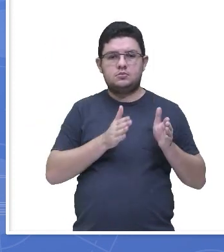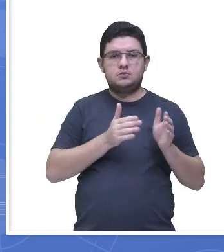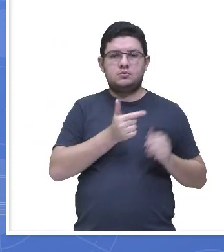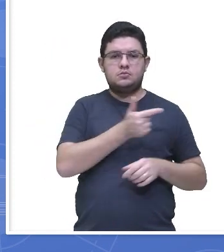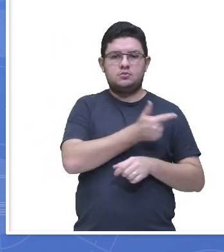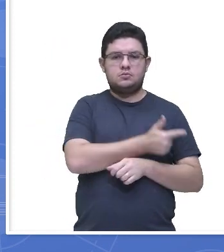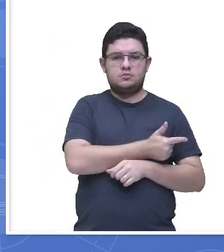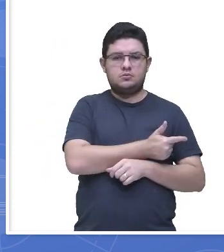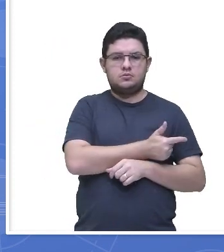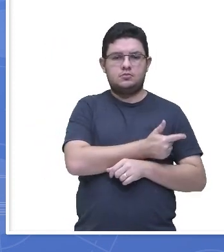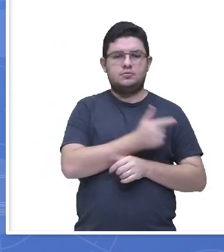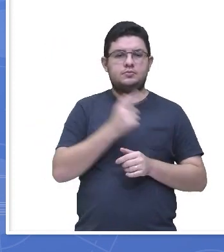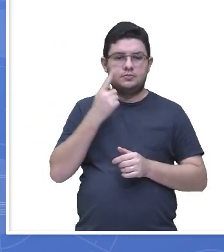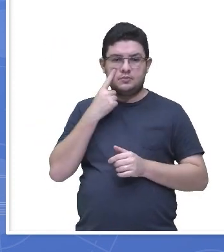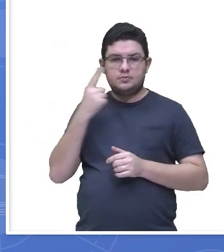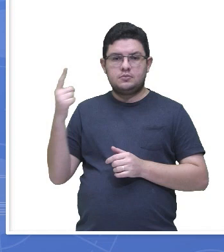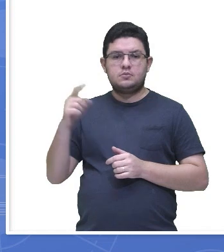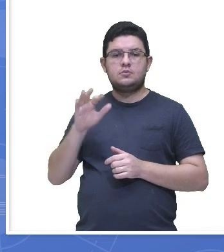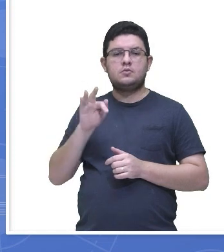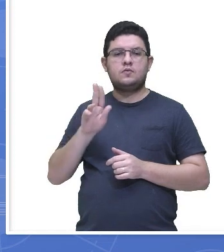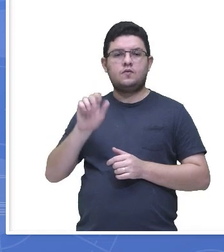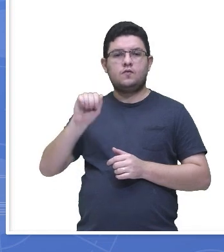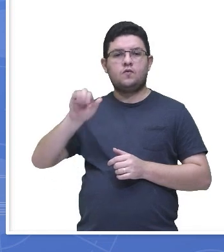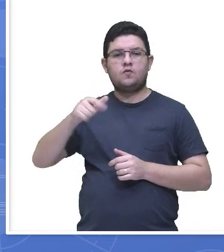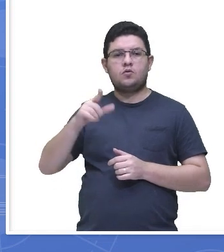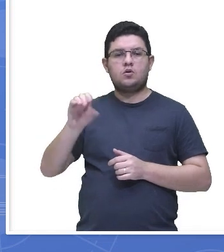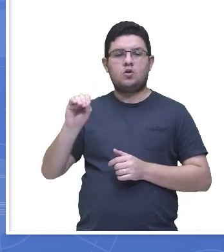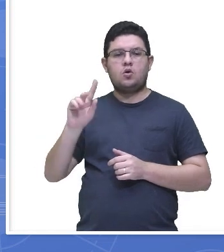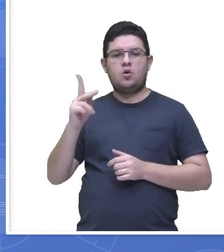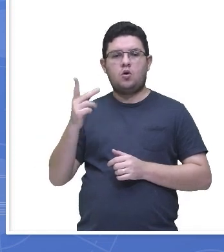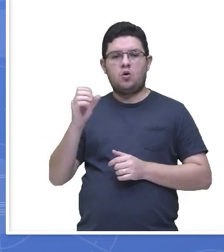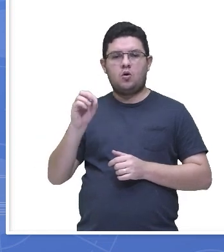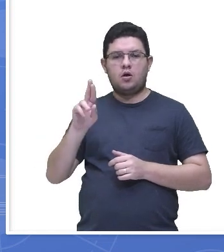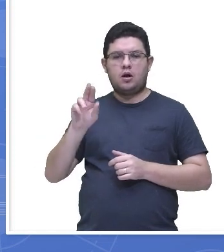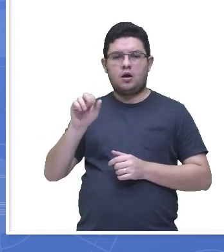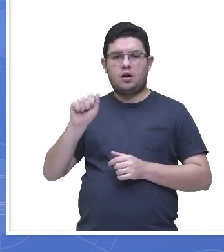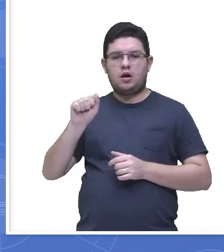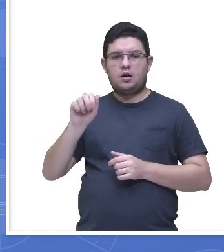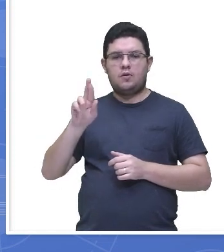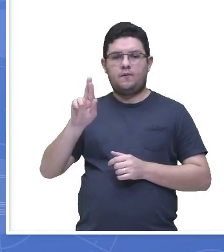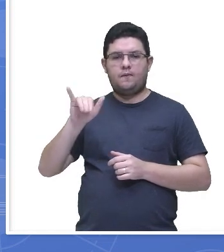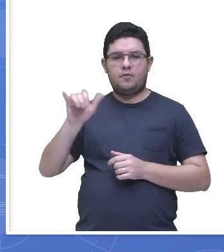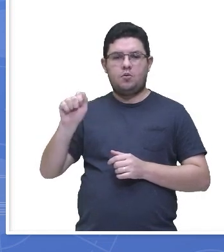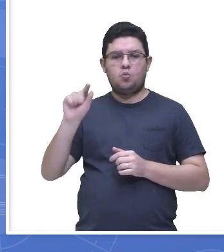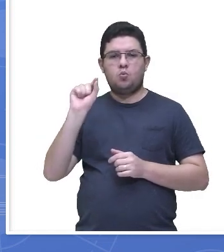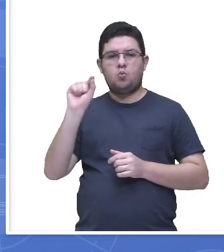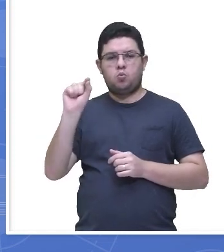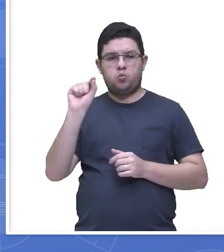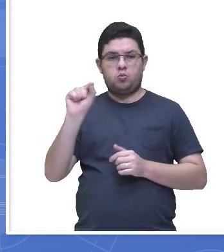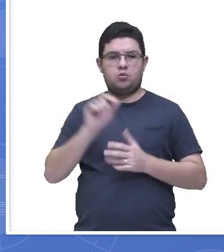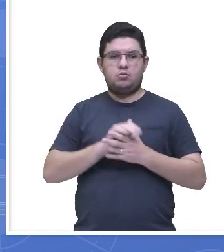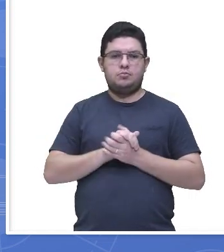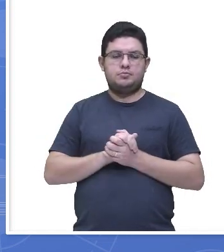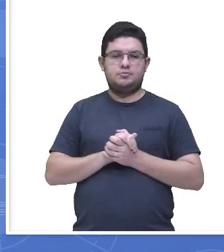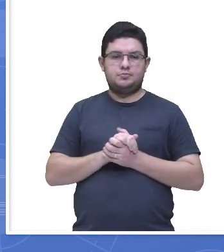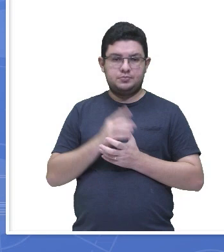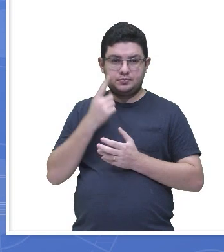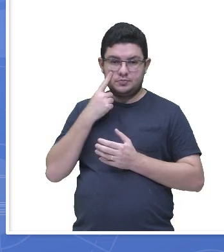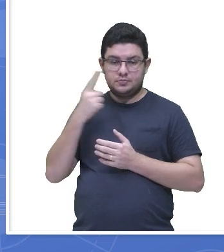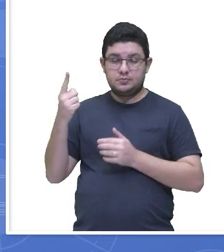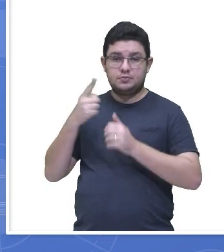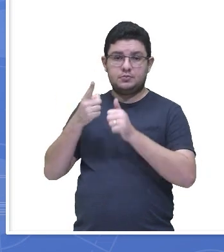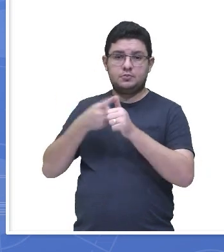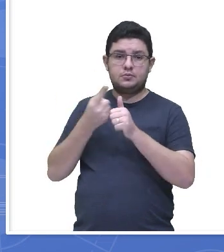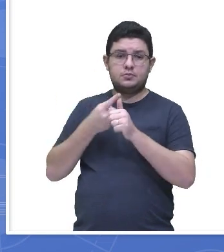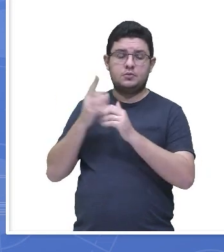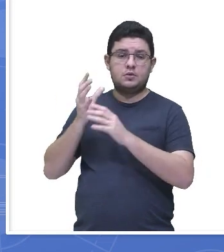é a função horária que representa isso aí? Bem, gente, para a gente calcular, para a gente determinar a função da posição, é necessário que a gente